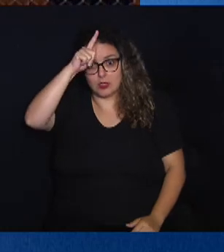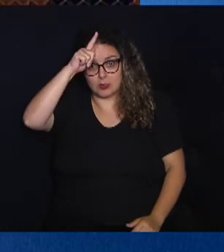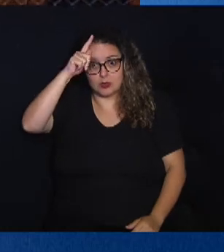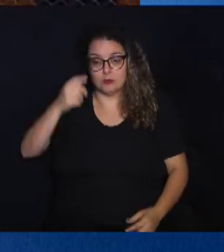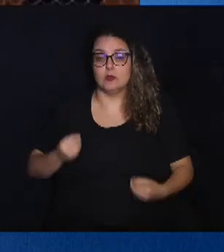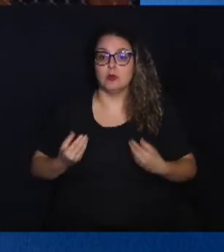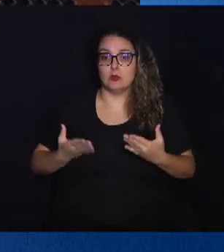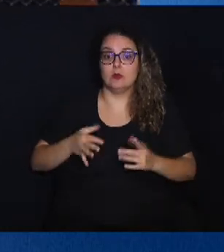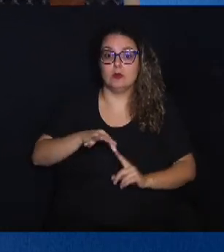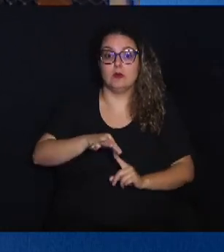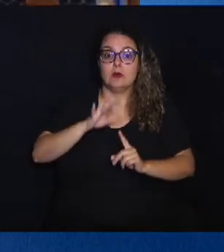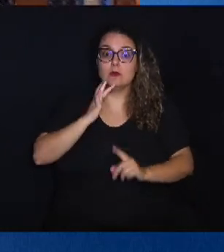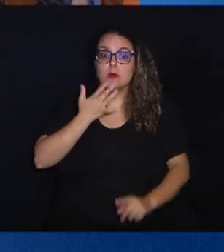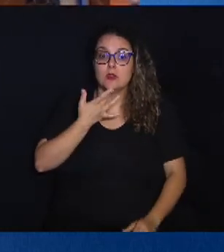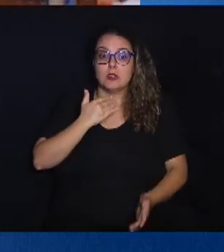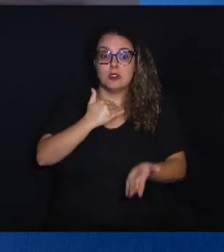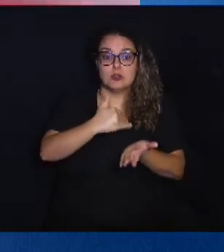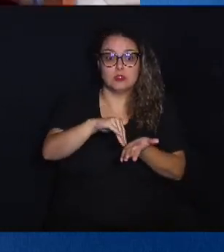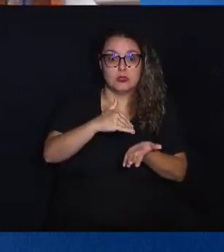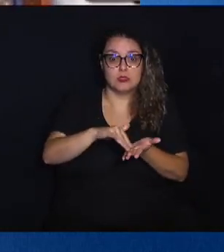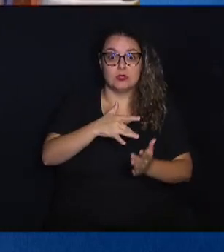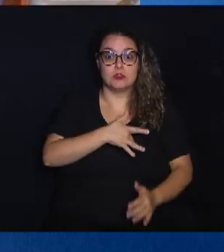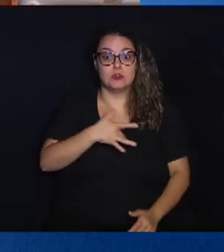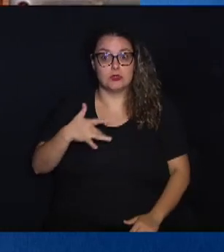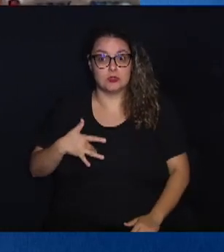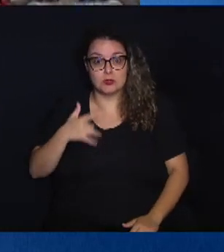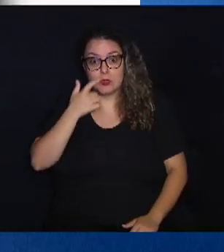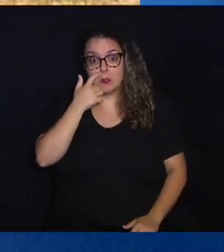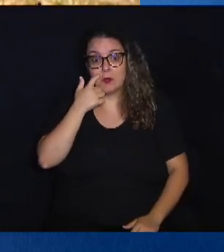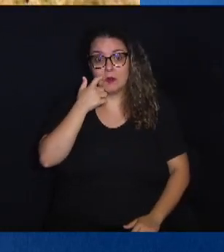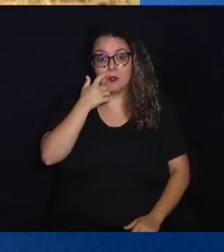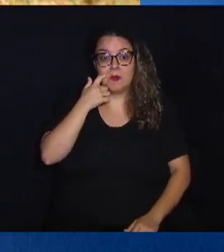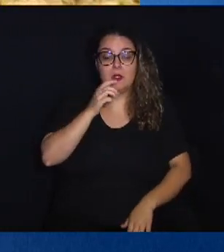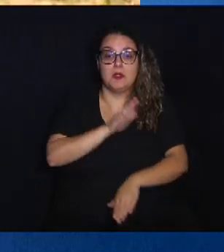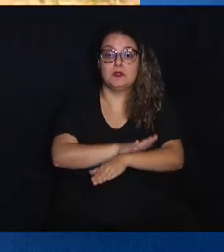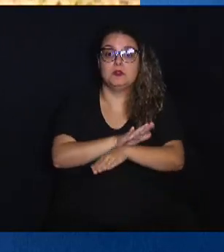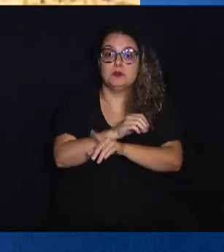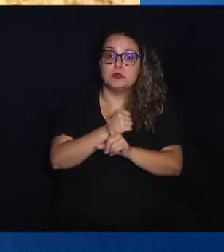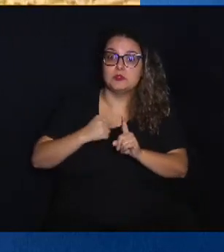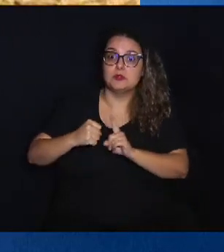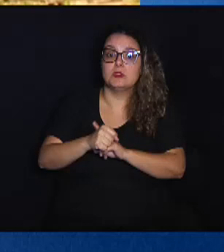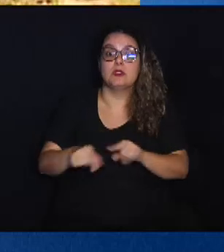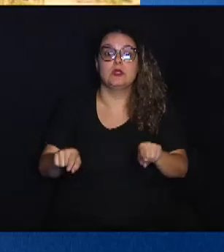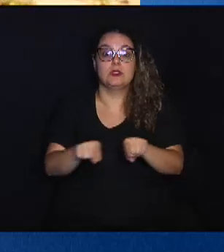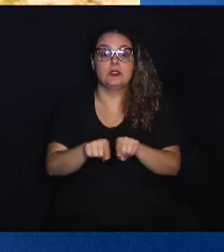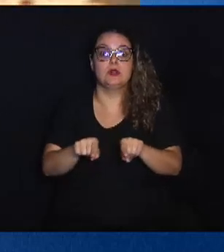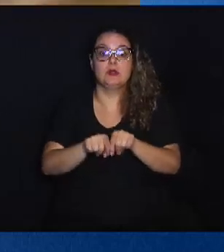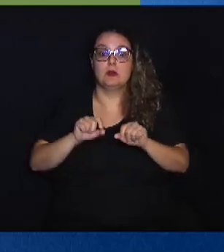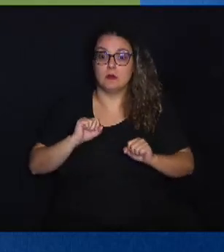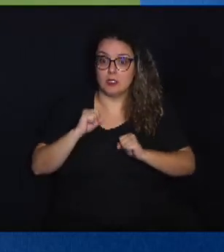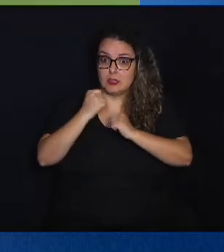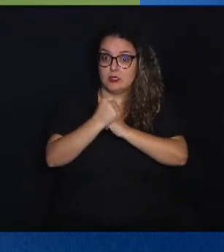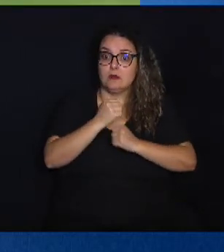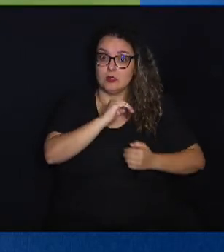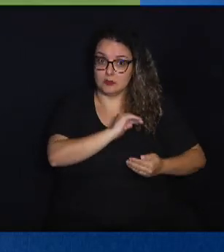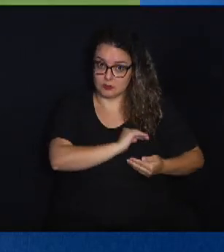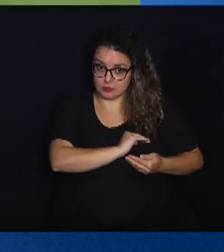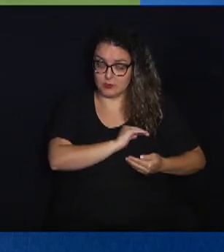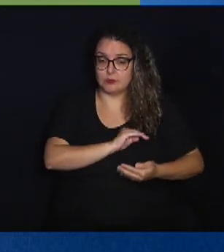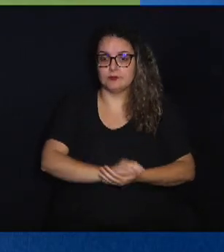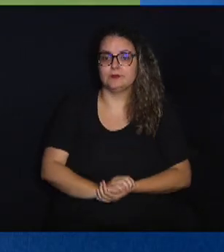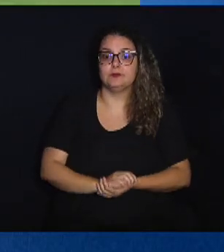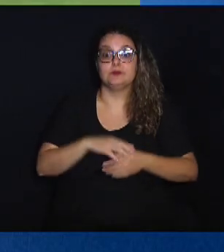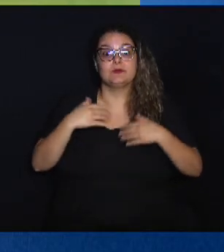como prioridade as secretarias de saúde, assistência social e também para a defesa civil. E